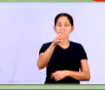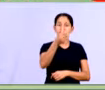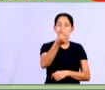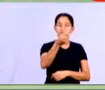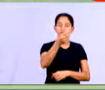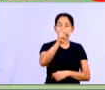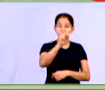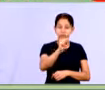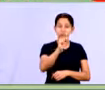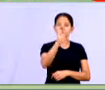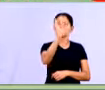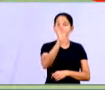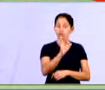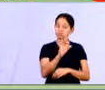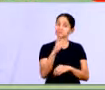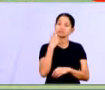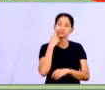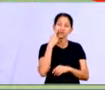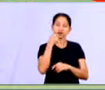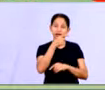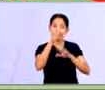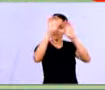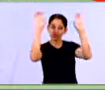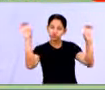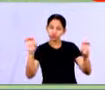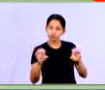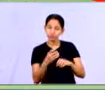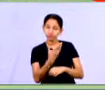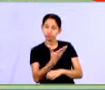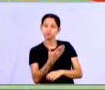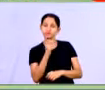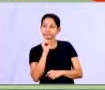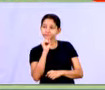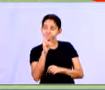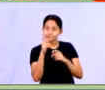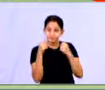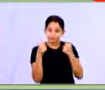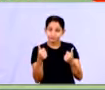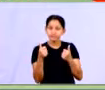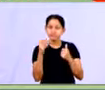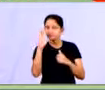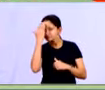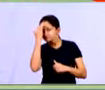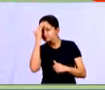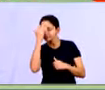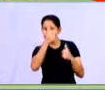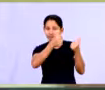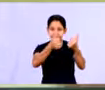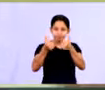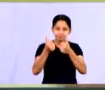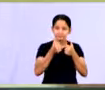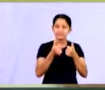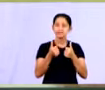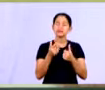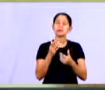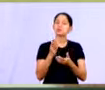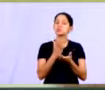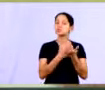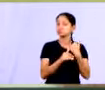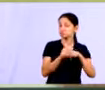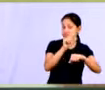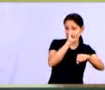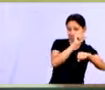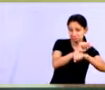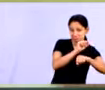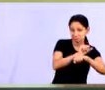6,68%, como demonstra aqui o esquema. Tudo bem, professora? Será que os alunos entenderam até agora? Tudo ótimo, vou aguardar o